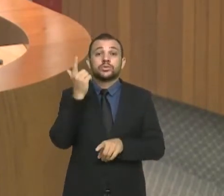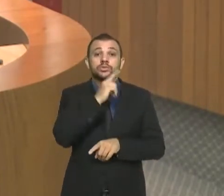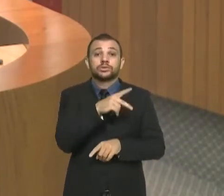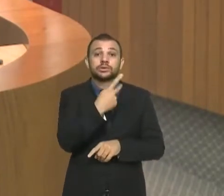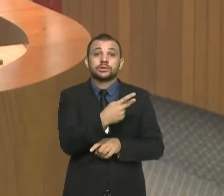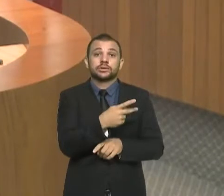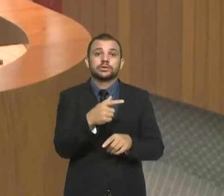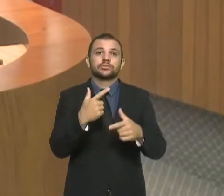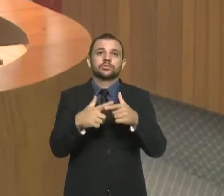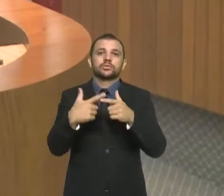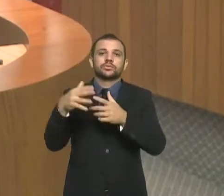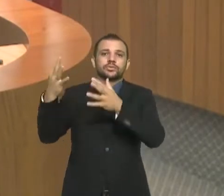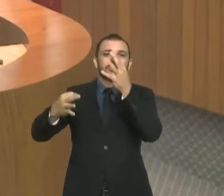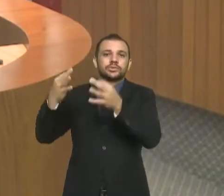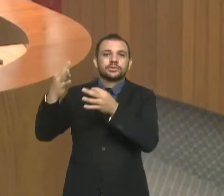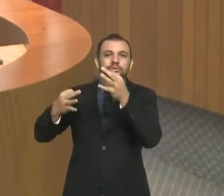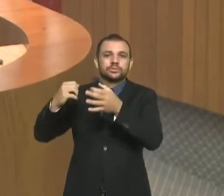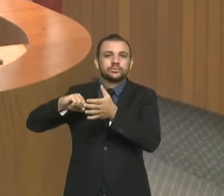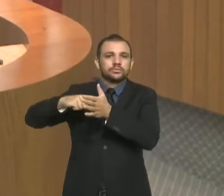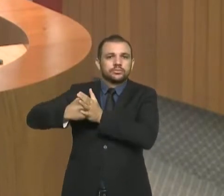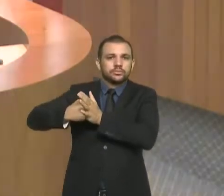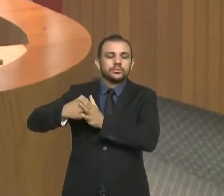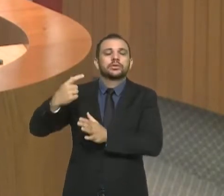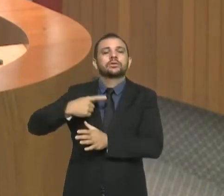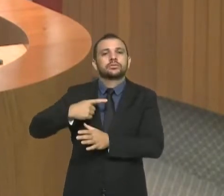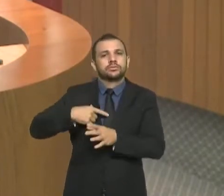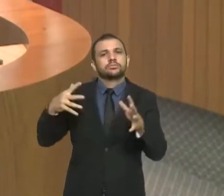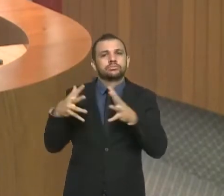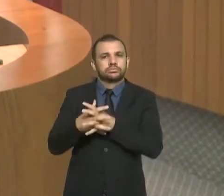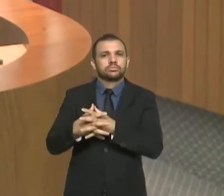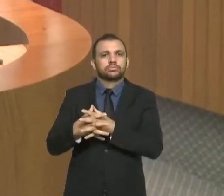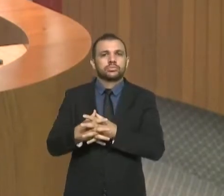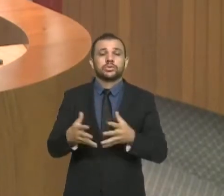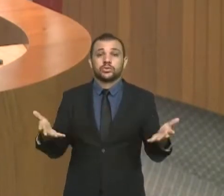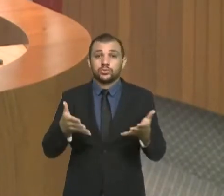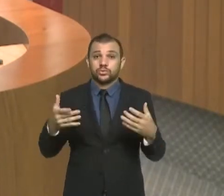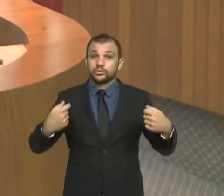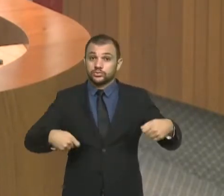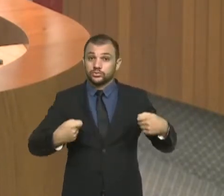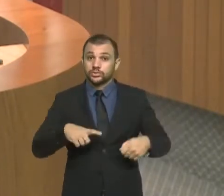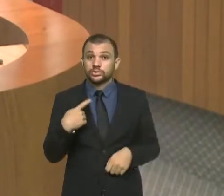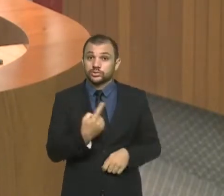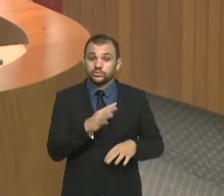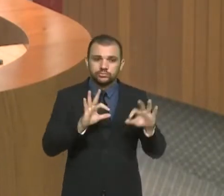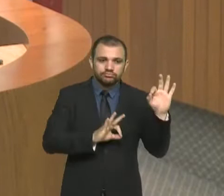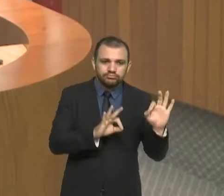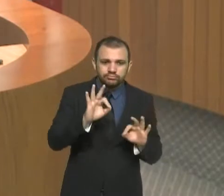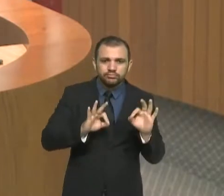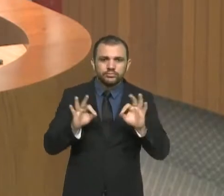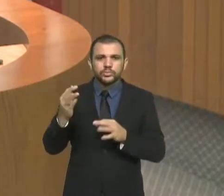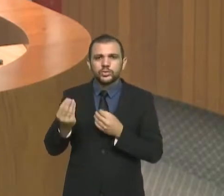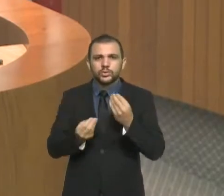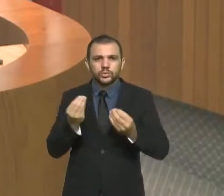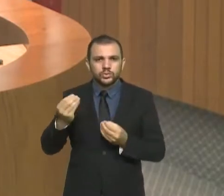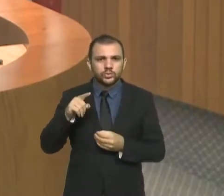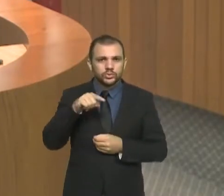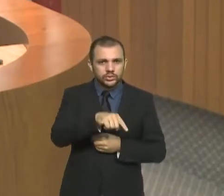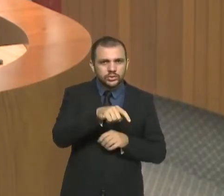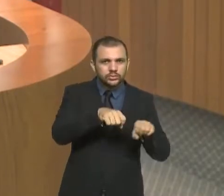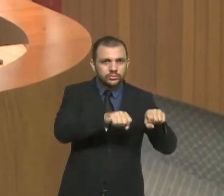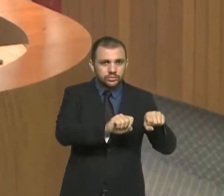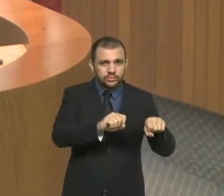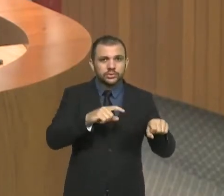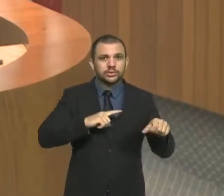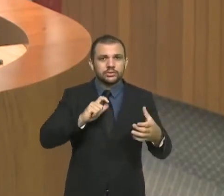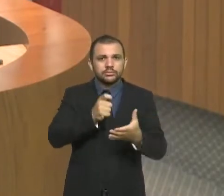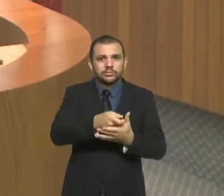contas judiciais e que tem atrapalhado tanto. Hoje a gente está tendo necessidade de fazer movimentação do Moto Clube em conta pessoal,